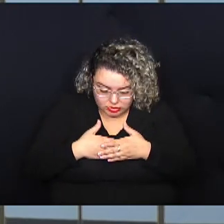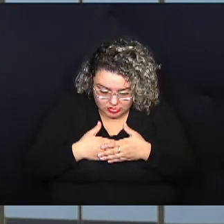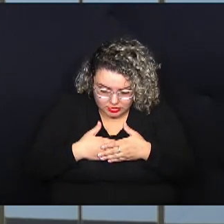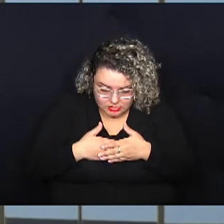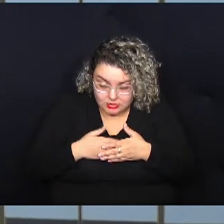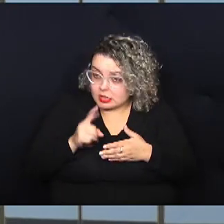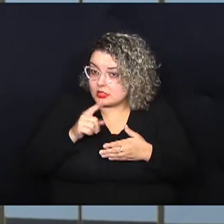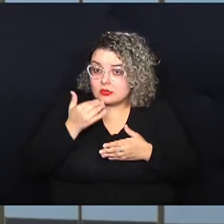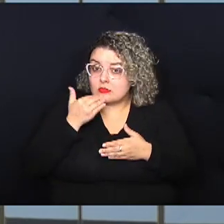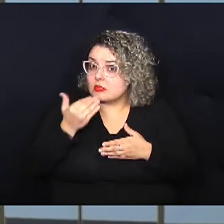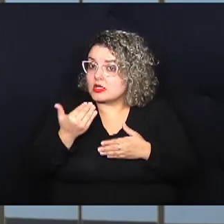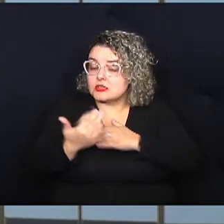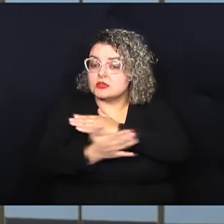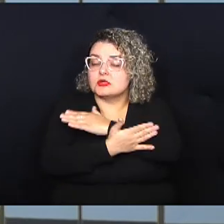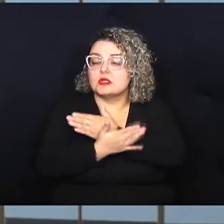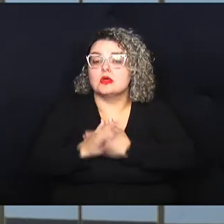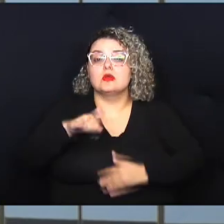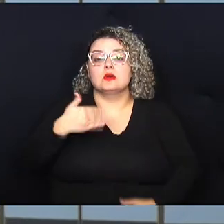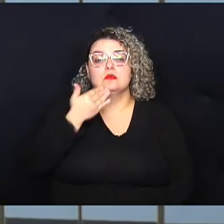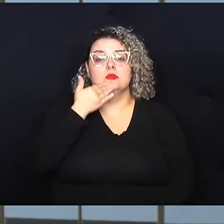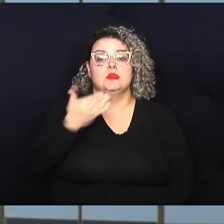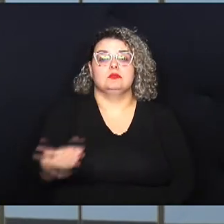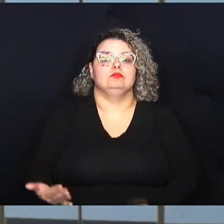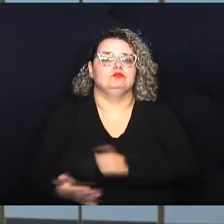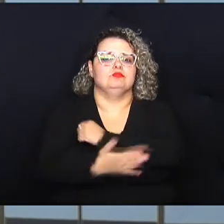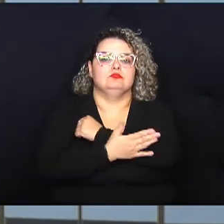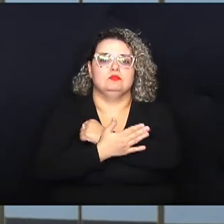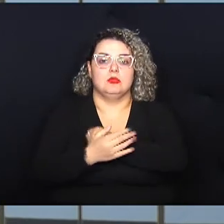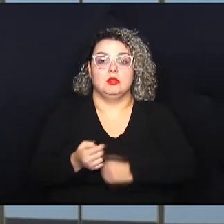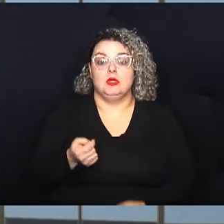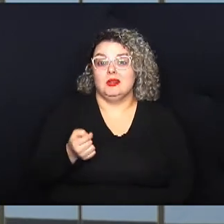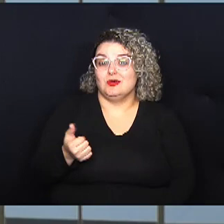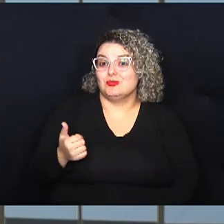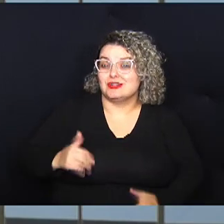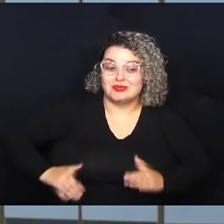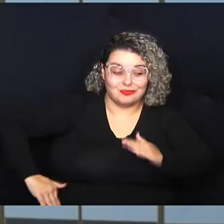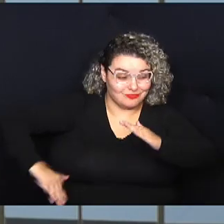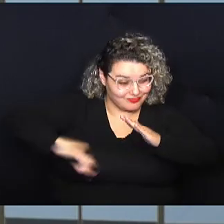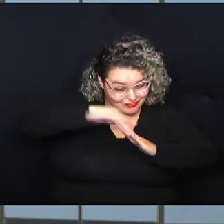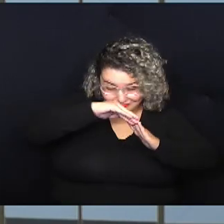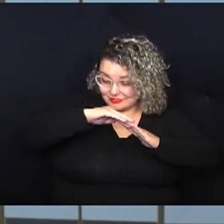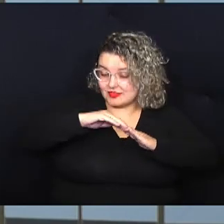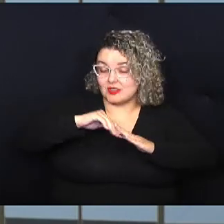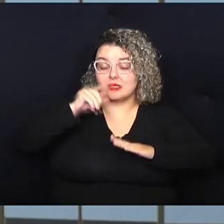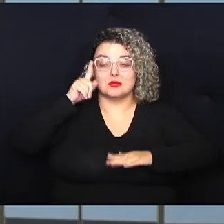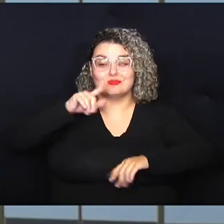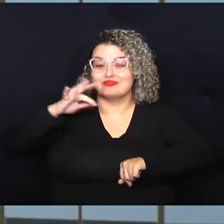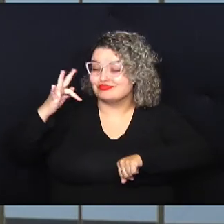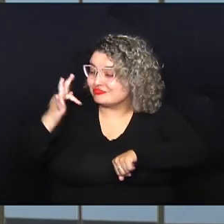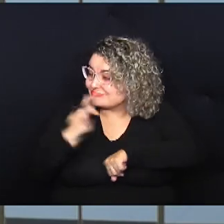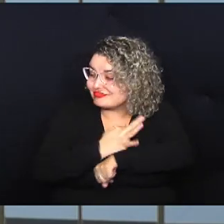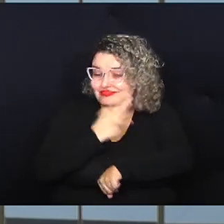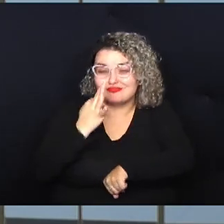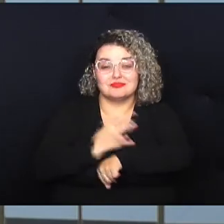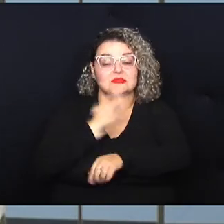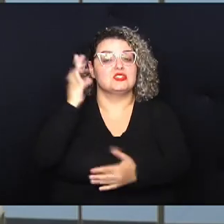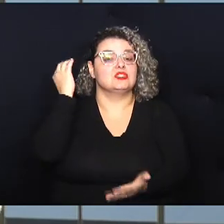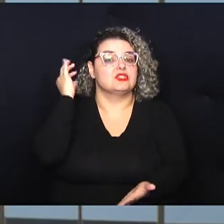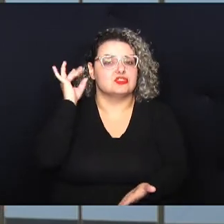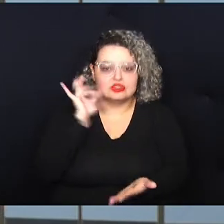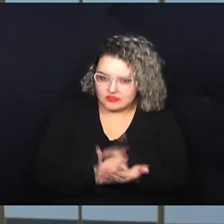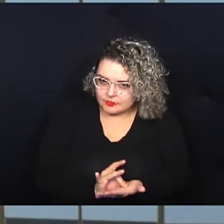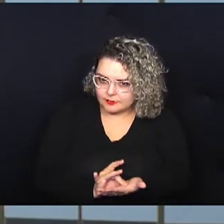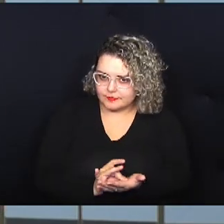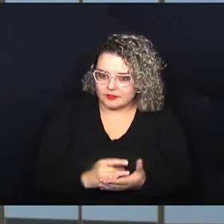ajuda. Quando ela vai pedir ajuda, ela já está quase no último estágio, porque ela não está aguentando mais mesmo. Se quando ela sentisse